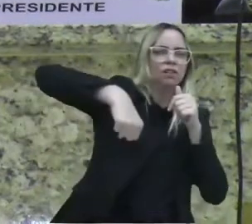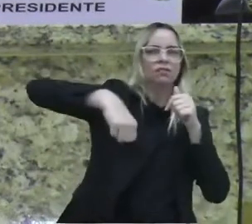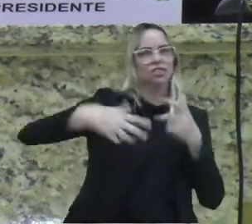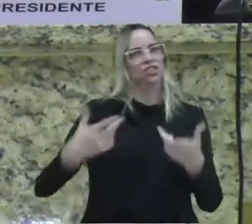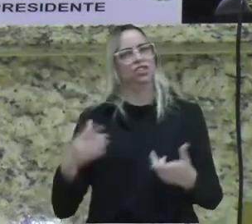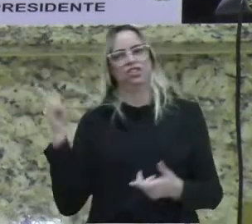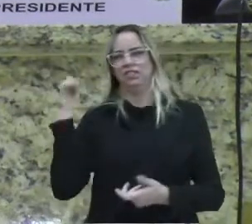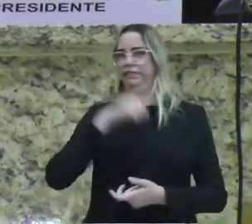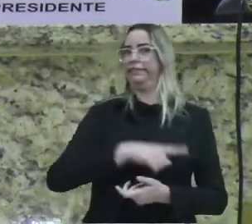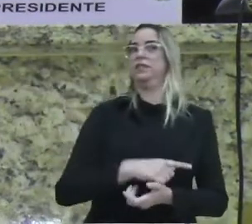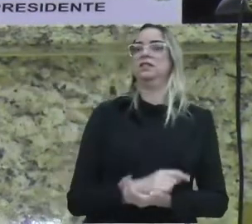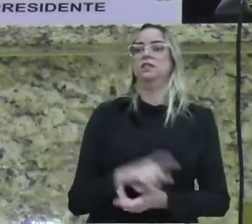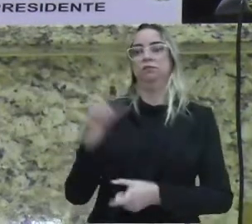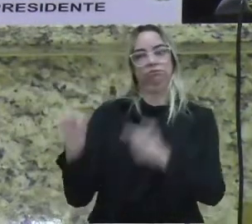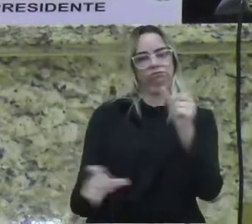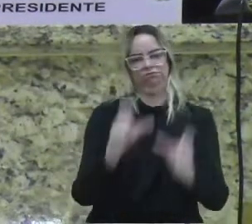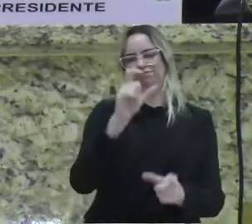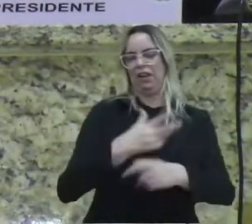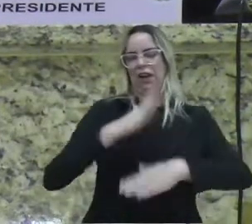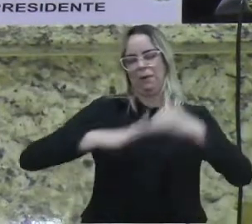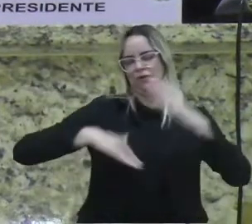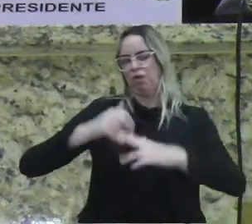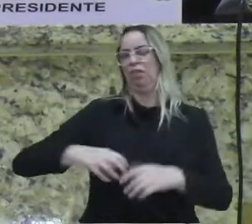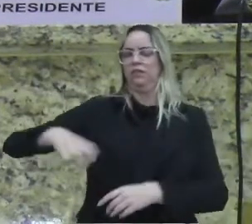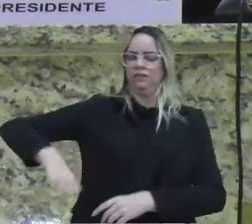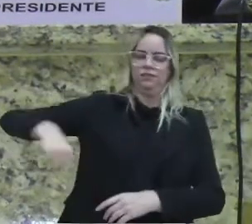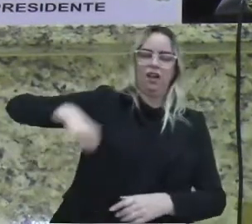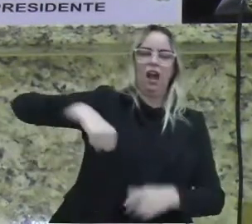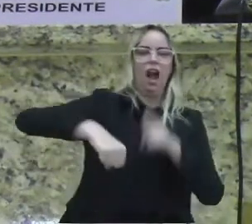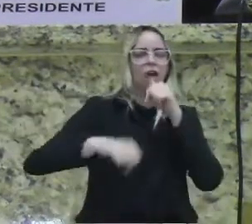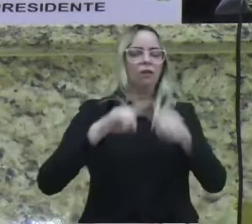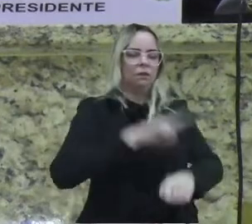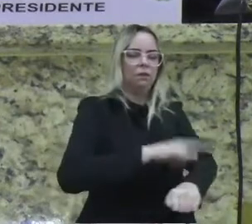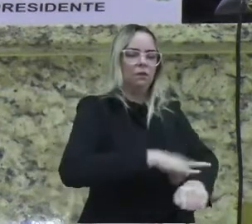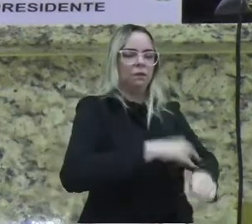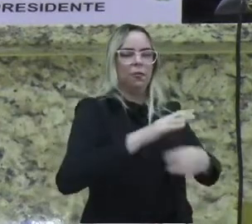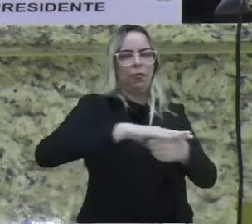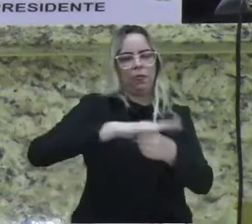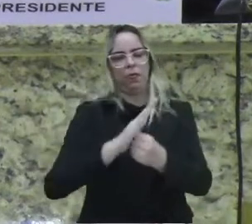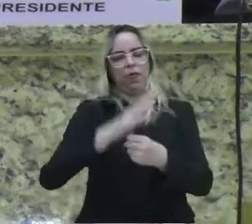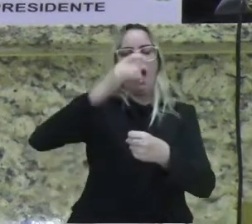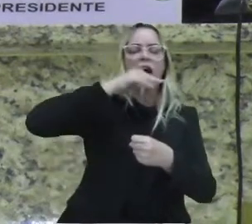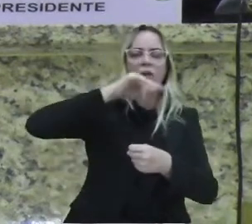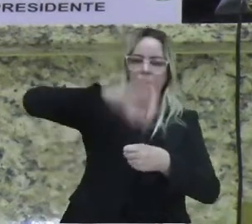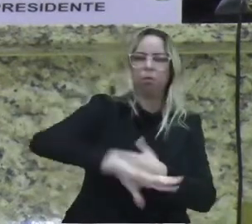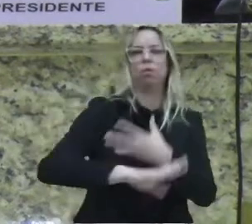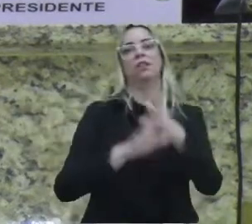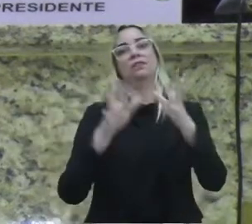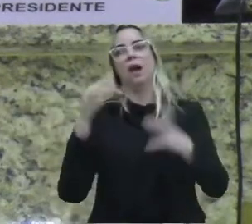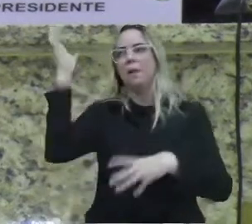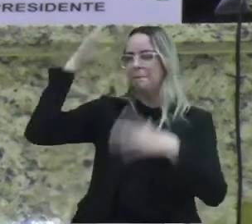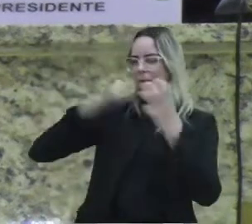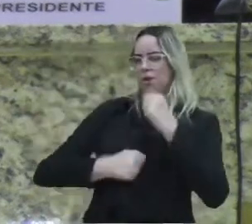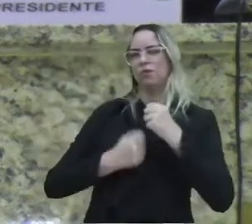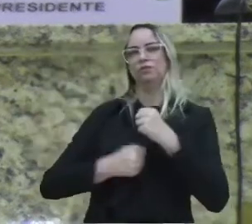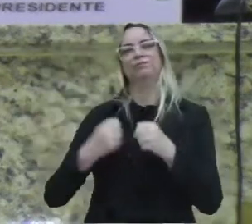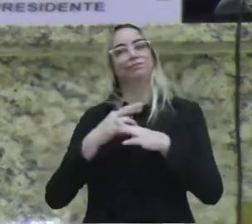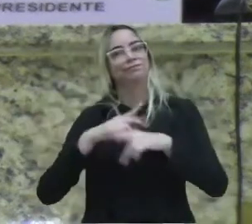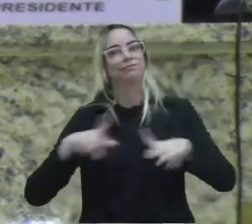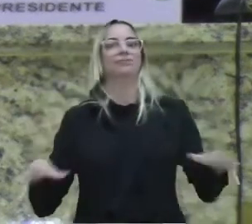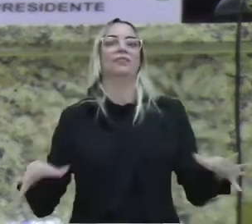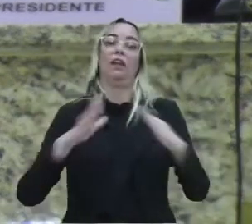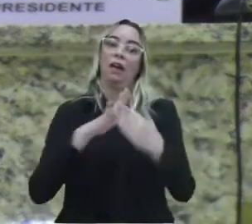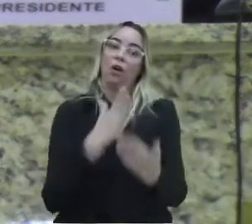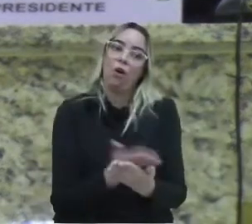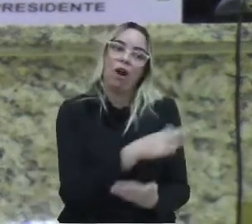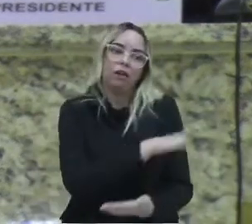carregavam de balde para os banheiros, para dar descarga nas salas dos professores, para dar banho nas crianças. Então, imagina aí, uma creche